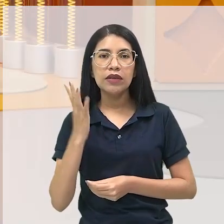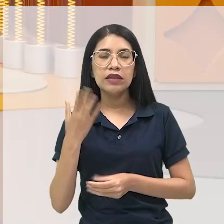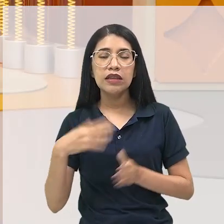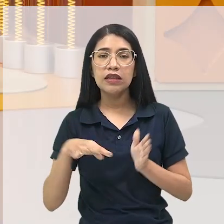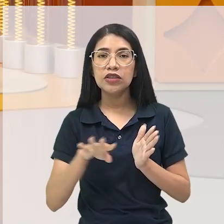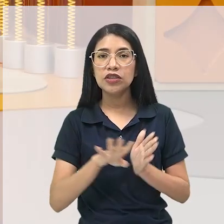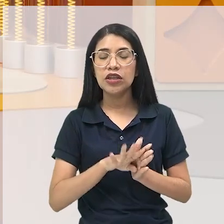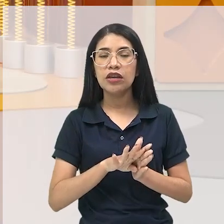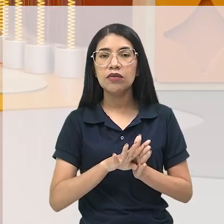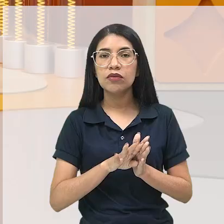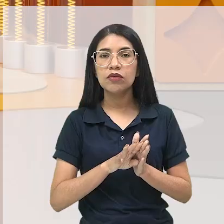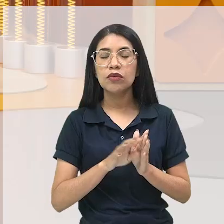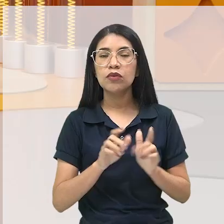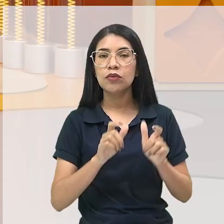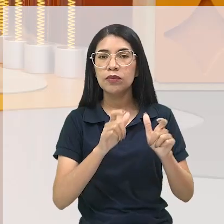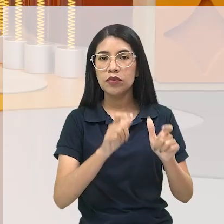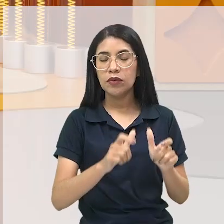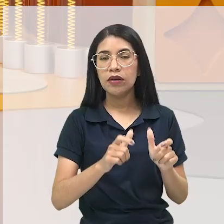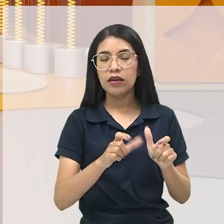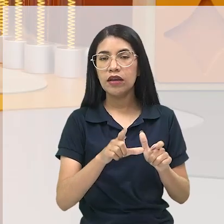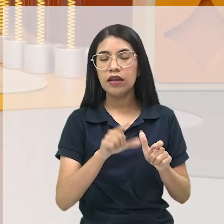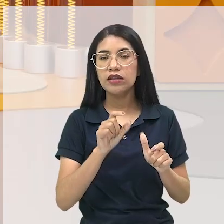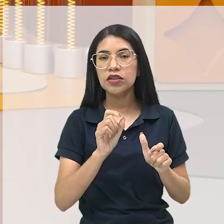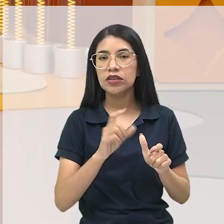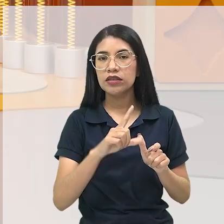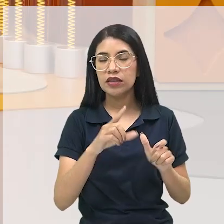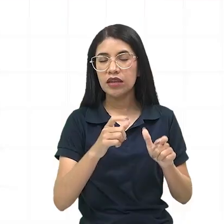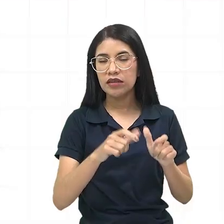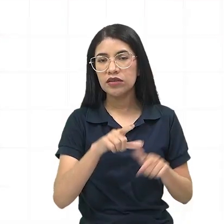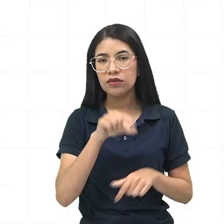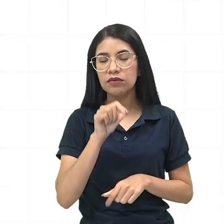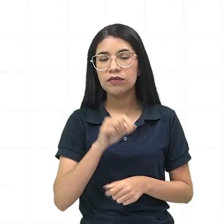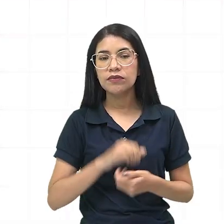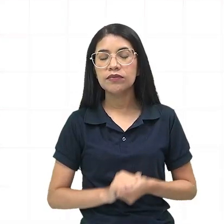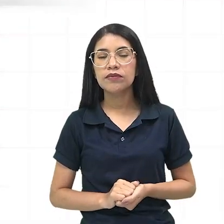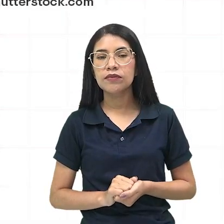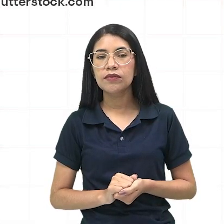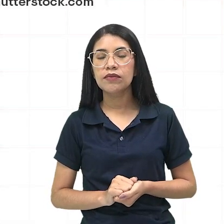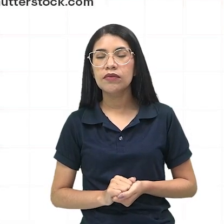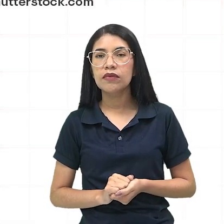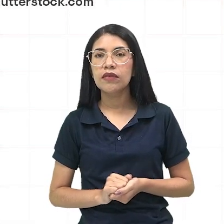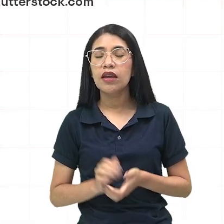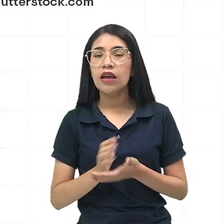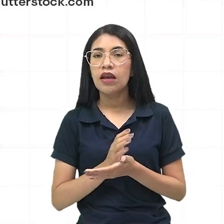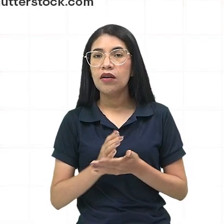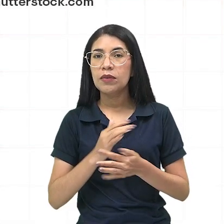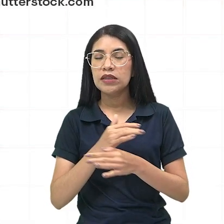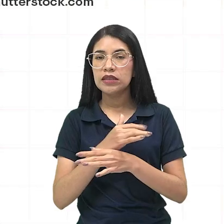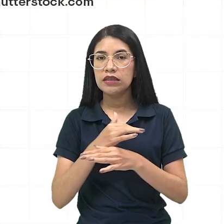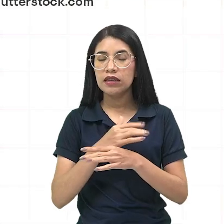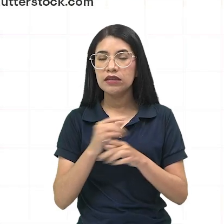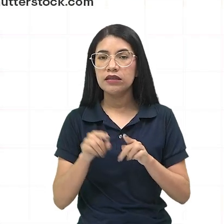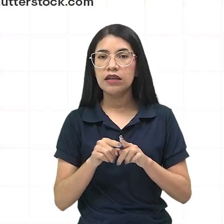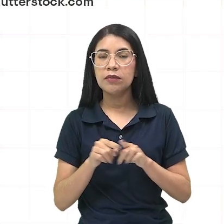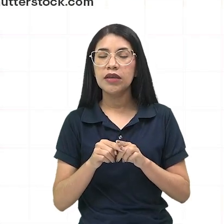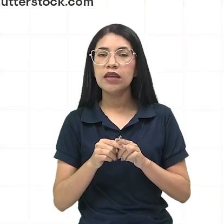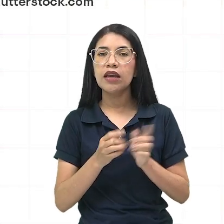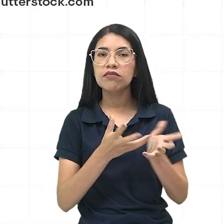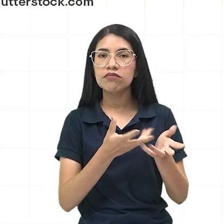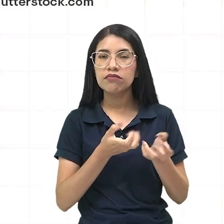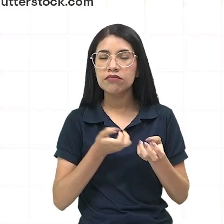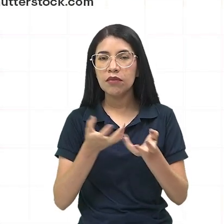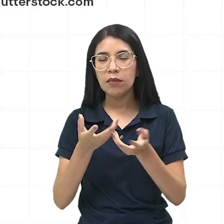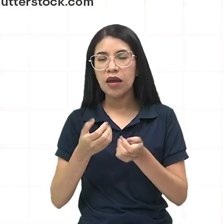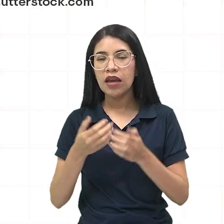até lá? É isso que a gente vai ver agora nesse segmento final aí da aula. A gente vai dar uma olhada aí, né? Tem algumas cidades, pessoal, que receberam